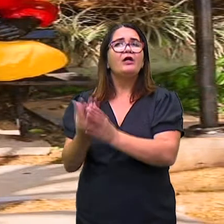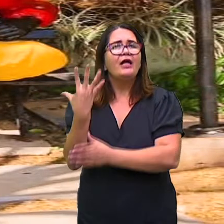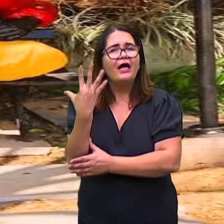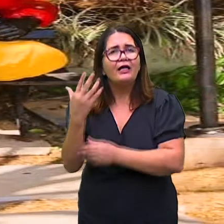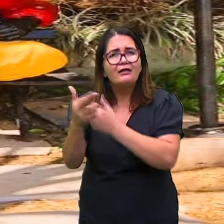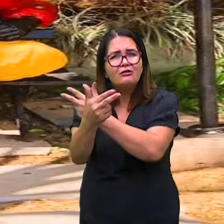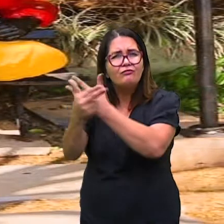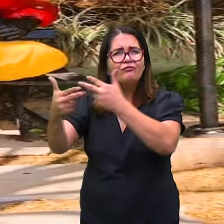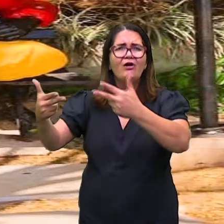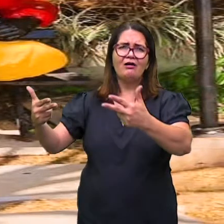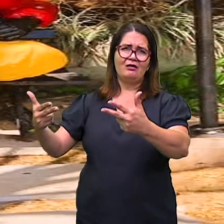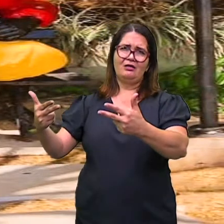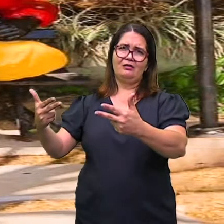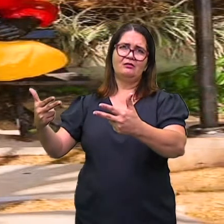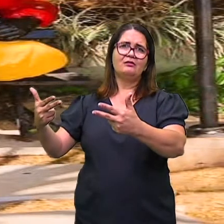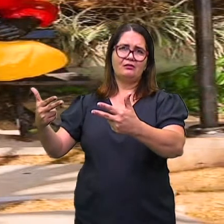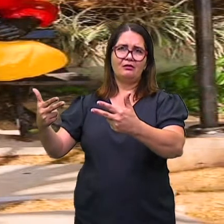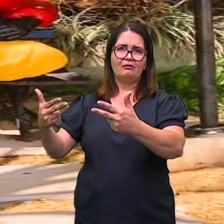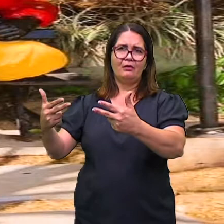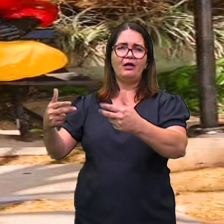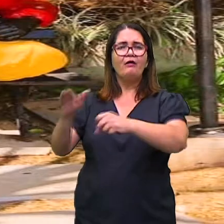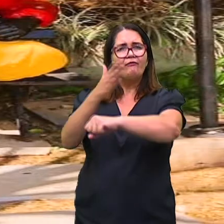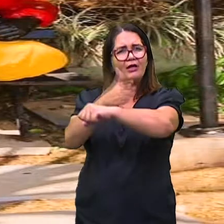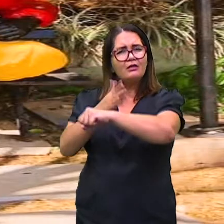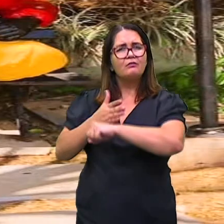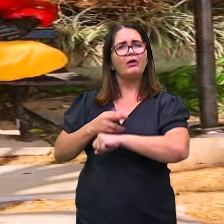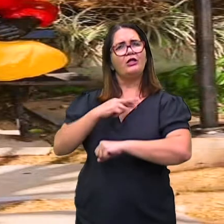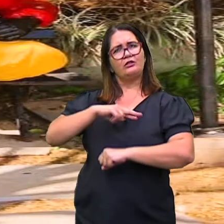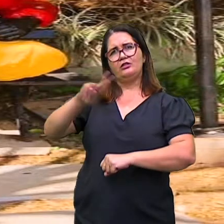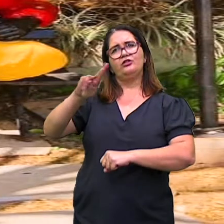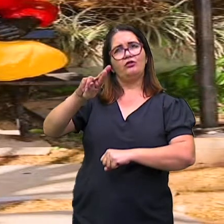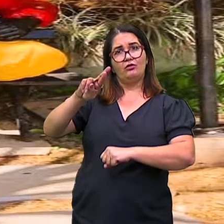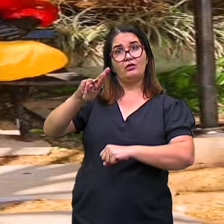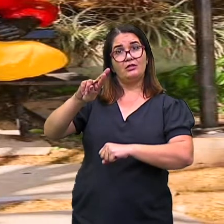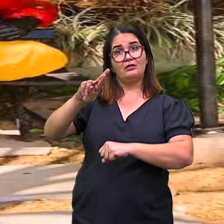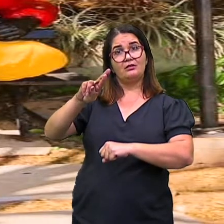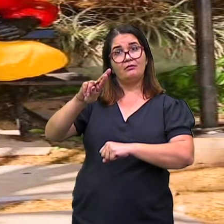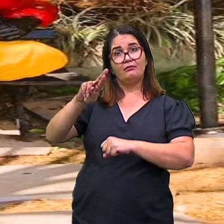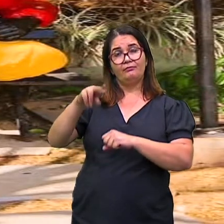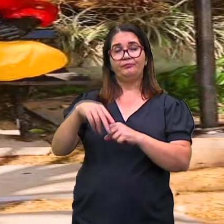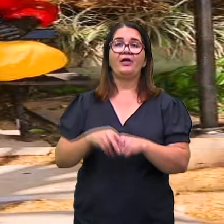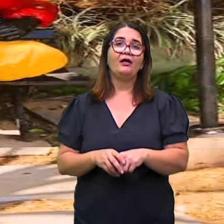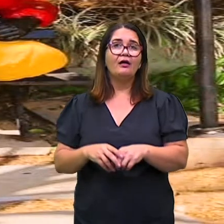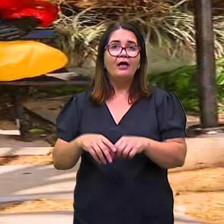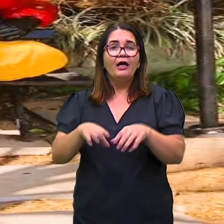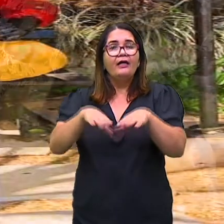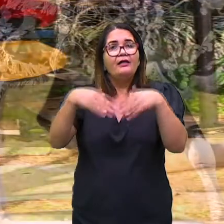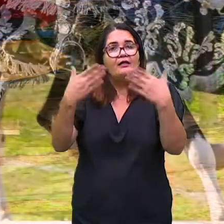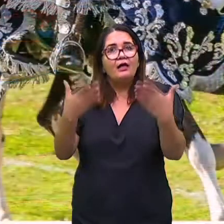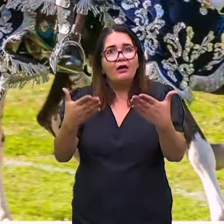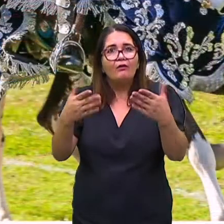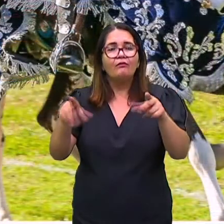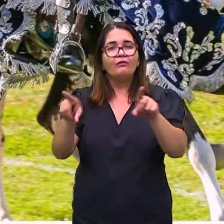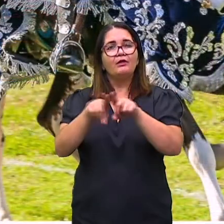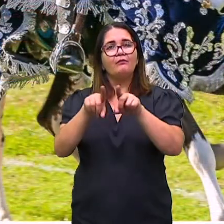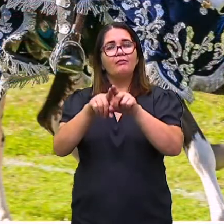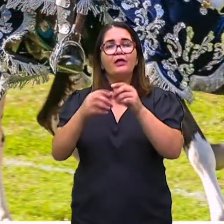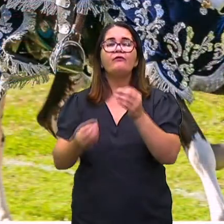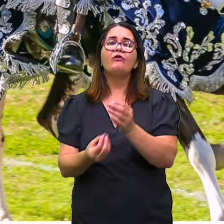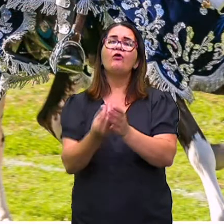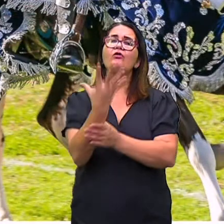muito próxima, o calendário, as datas são muito próximas, tá? Então, a origem lá